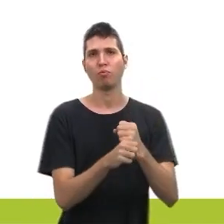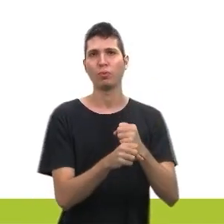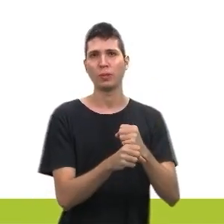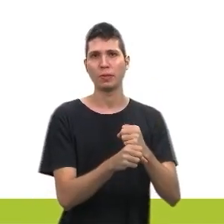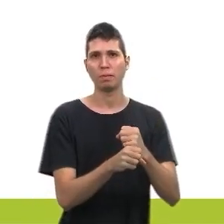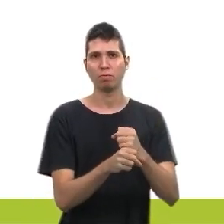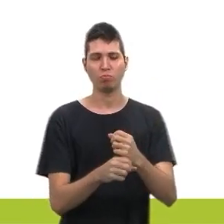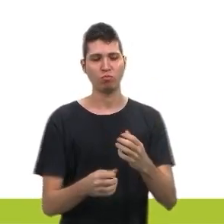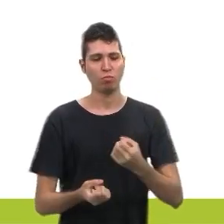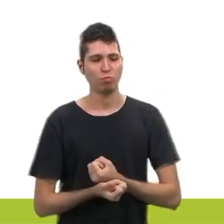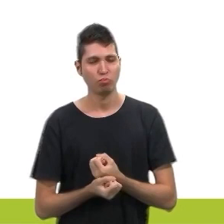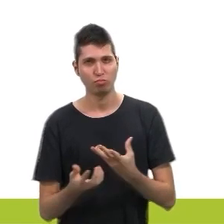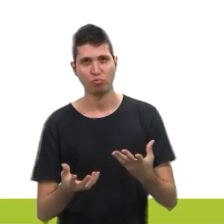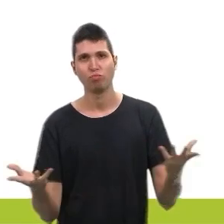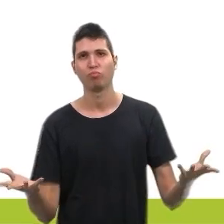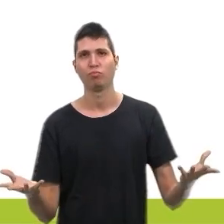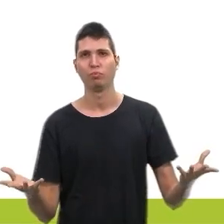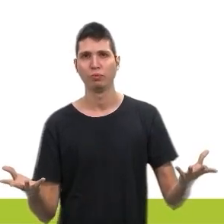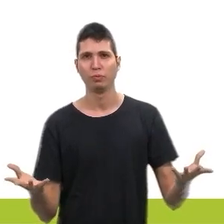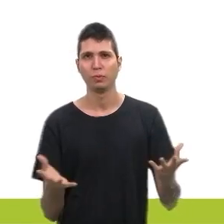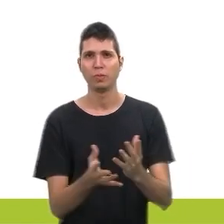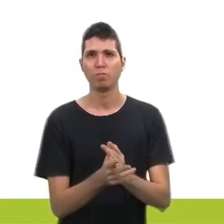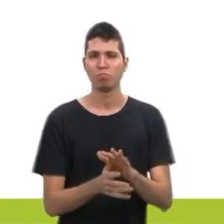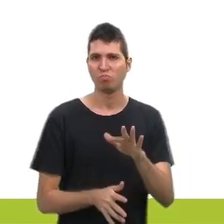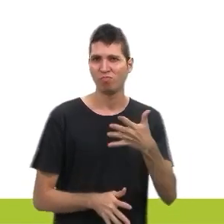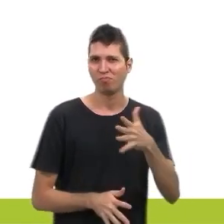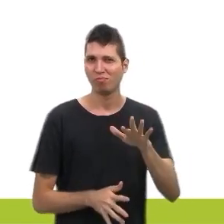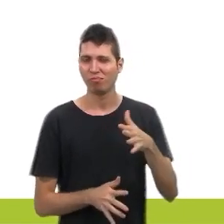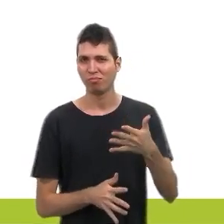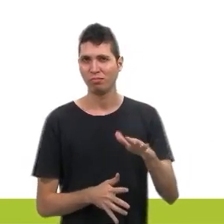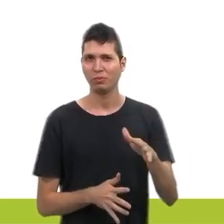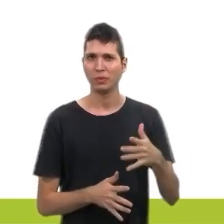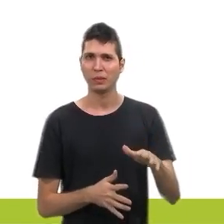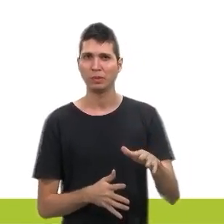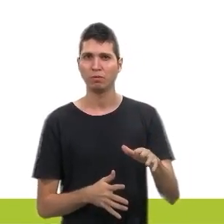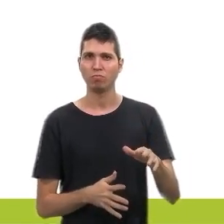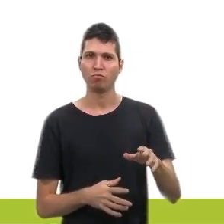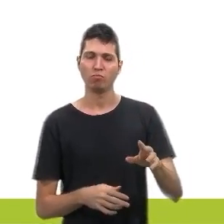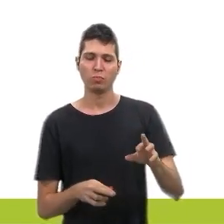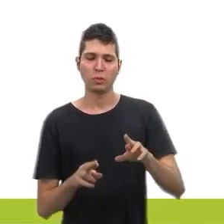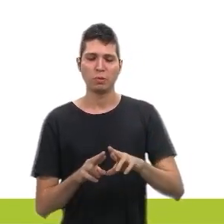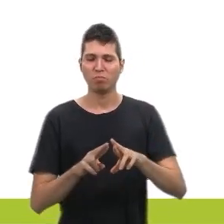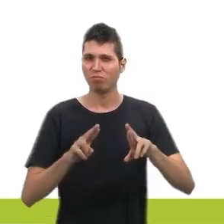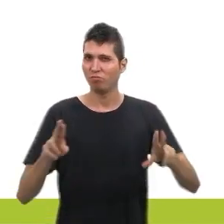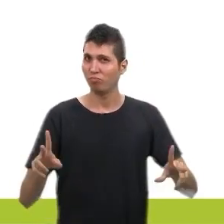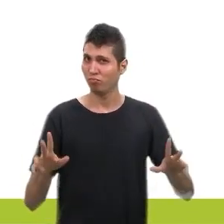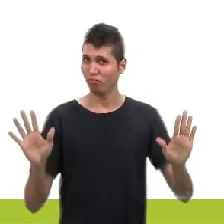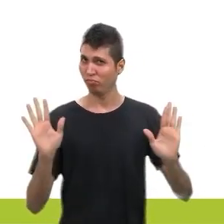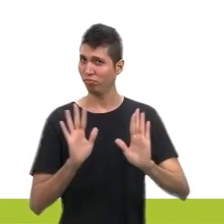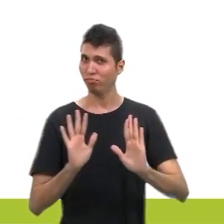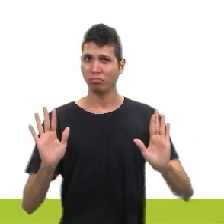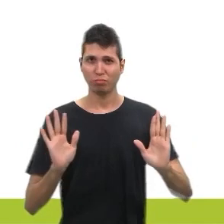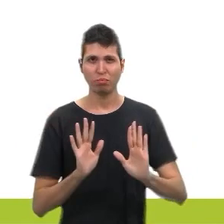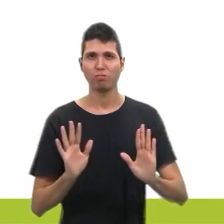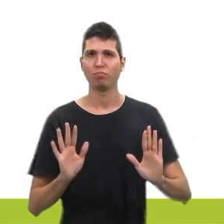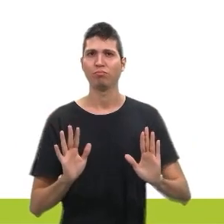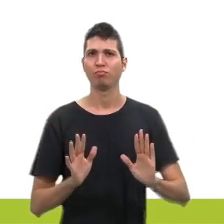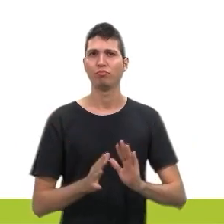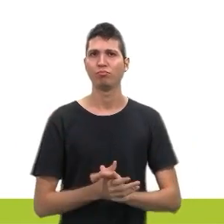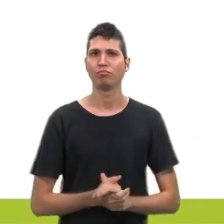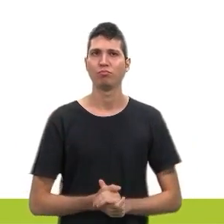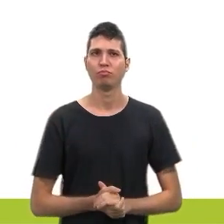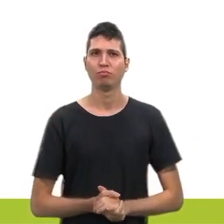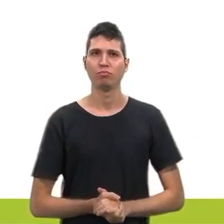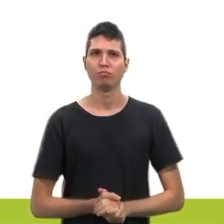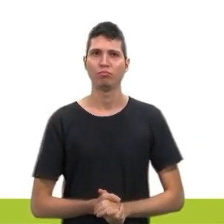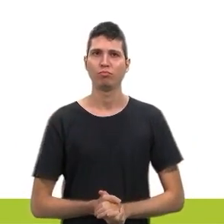são distribuídos mais ou menos de forma uniforme, ou seja, valores sem grandes discrepâncias.